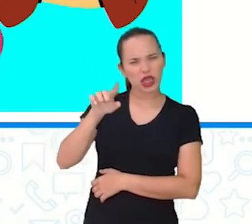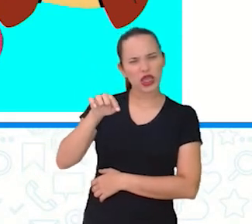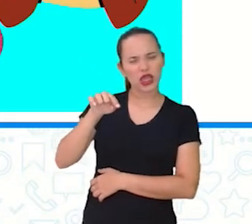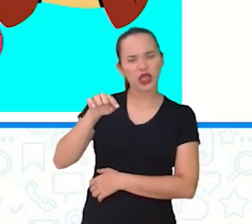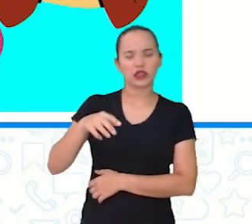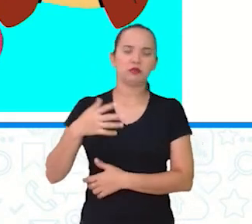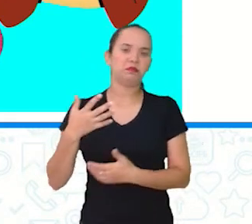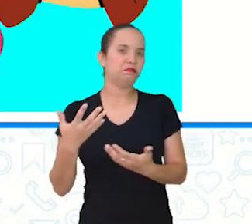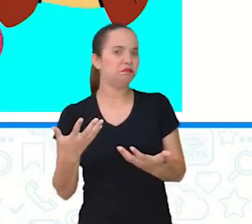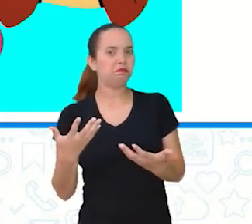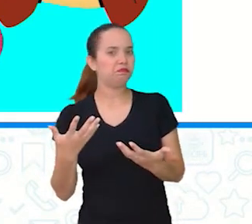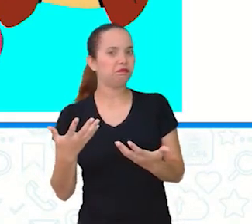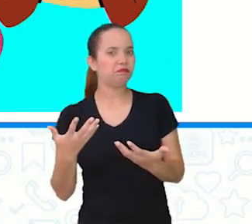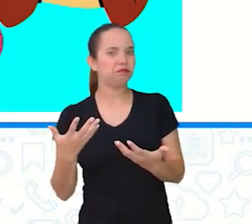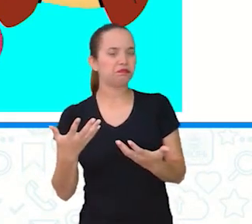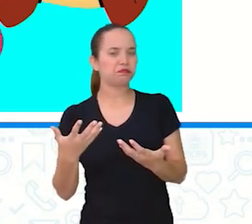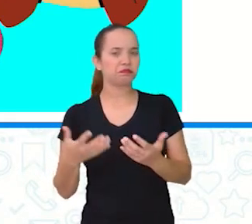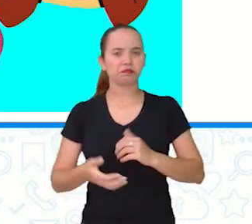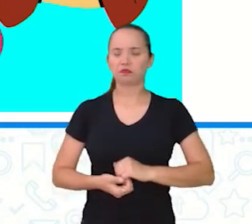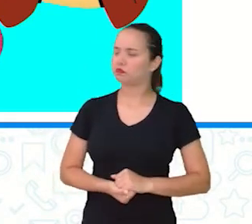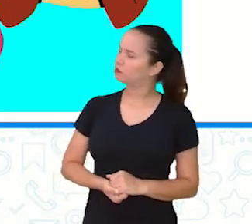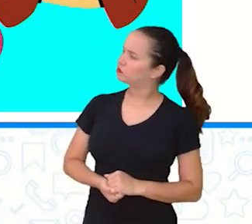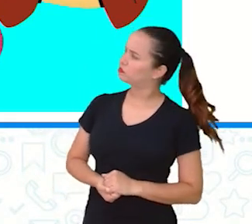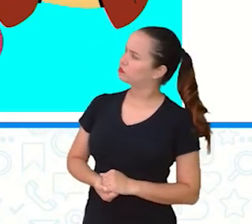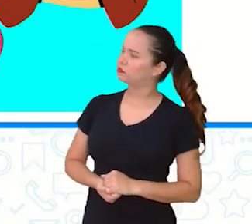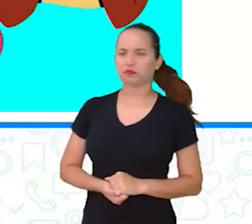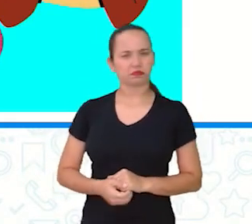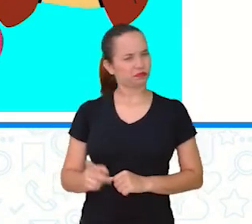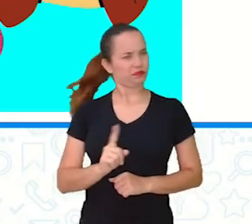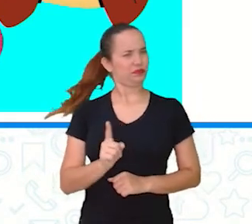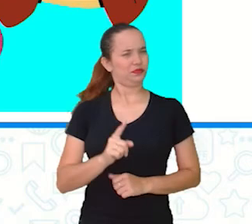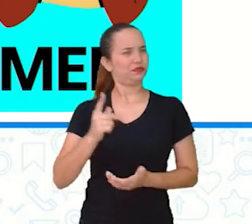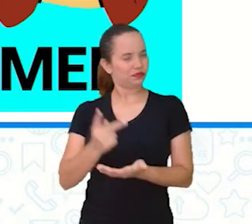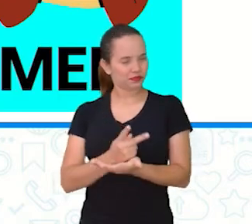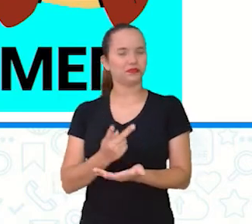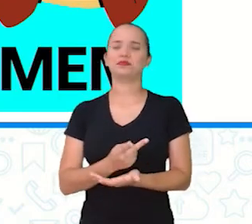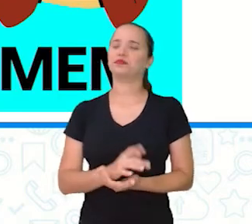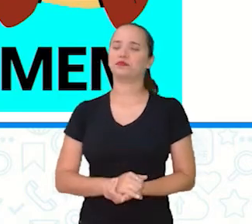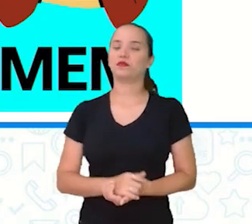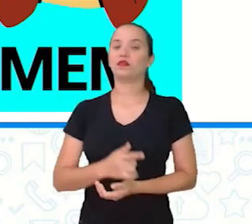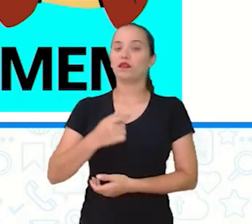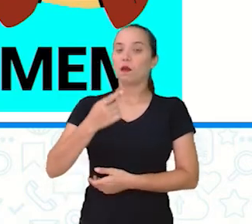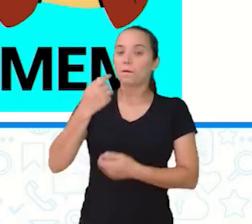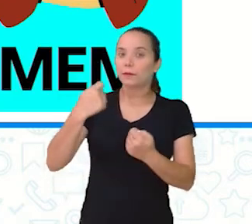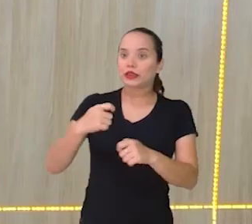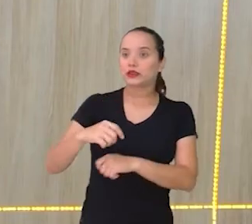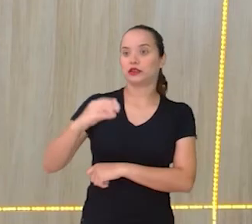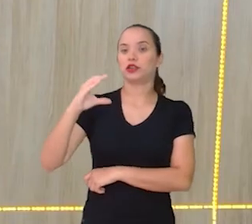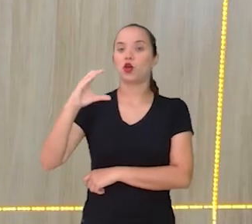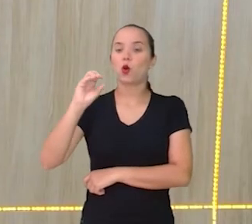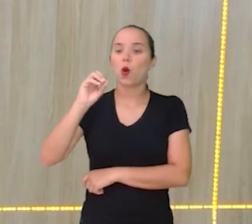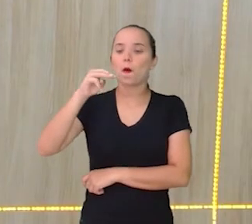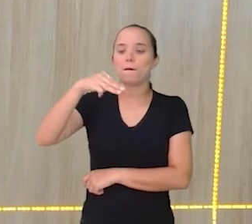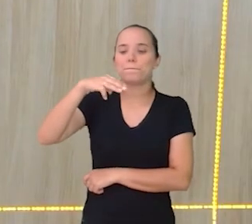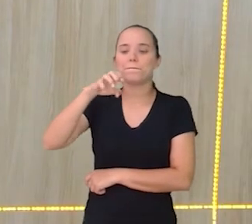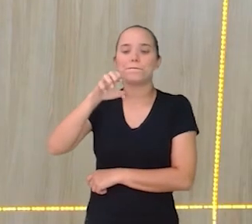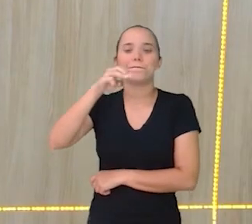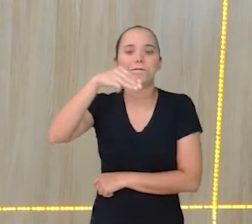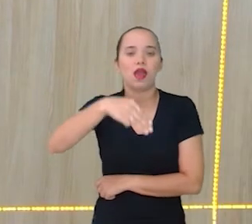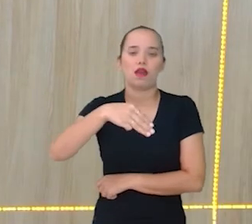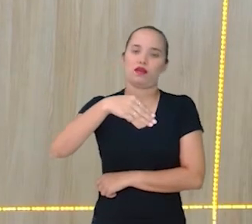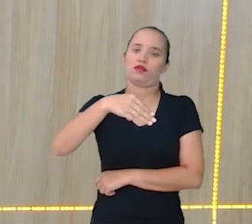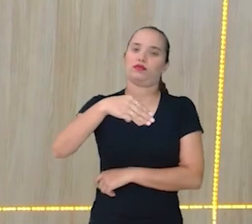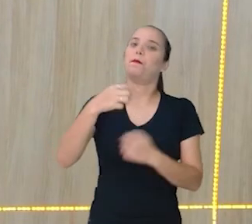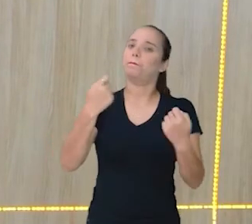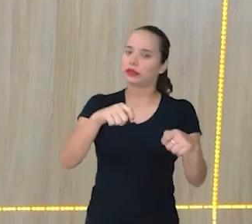corretamente? Eles comem? Não, tá errado. Eu falo eles comem. Tem o M